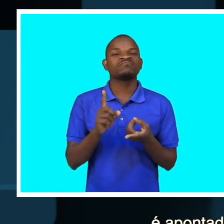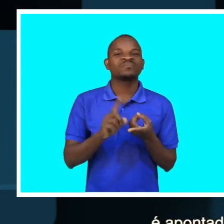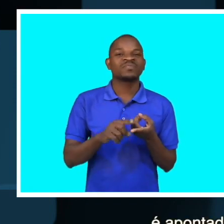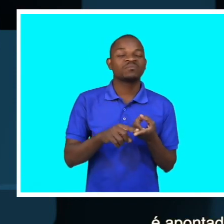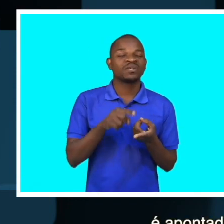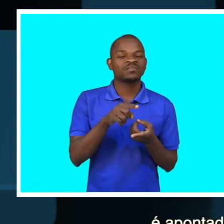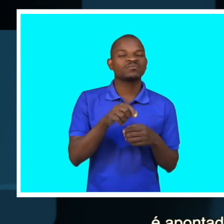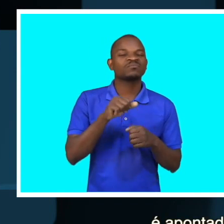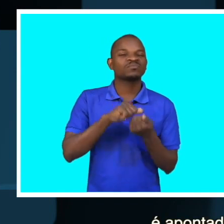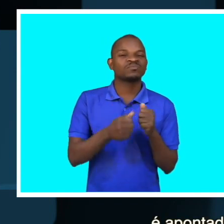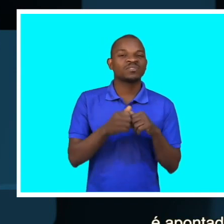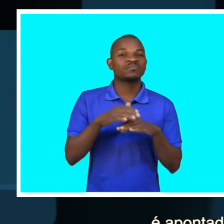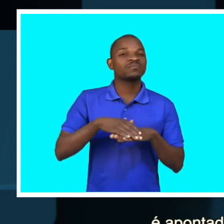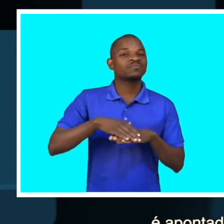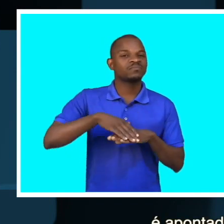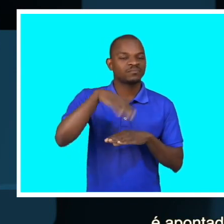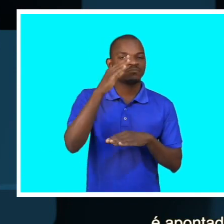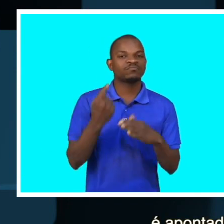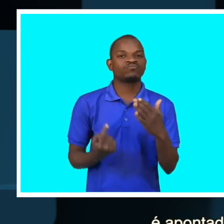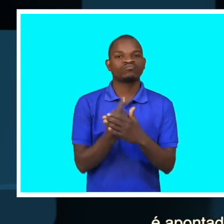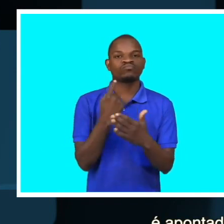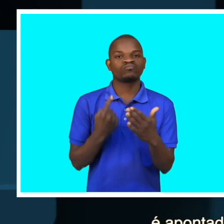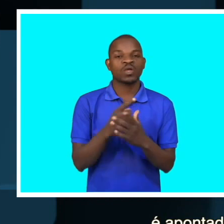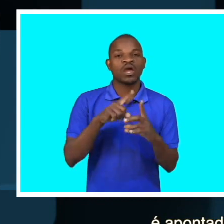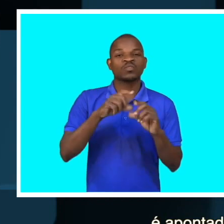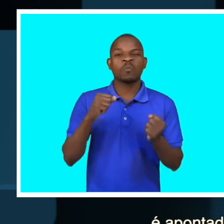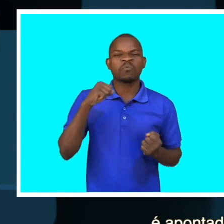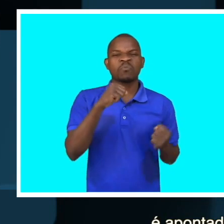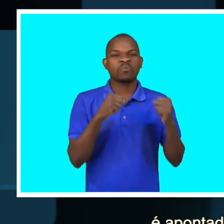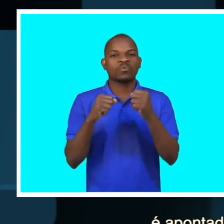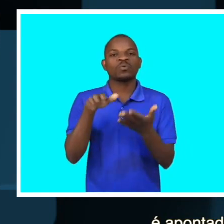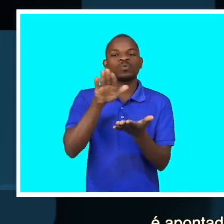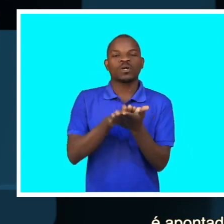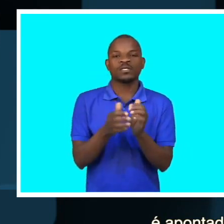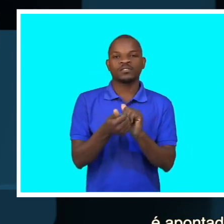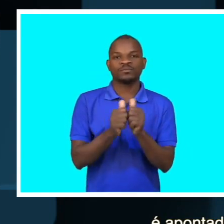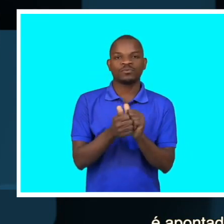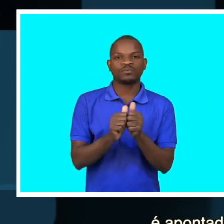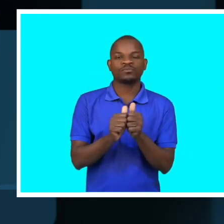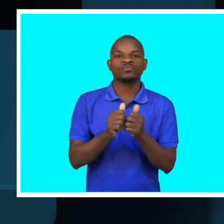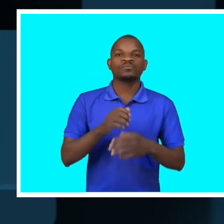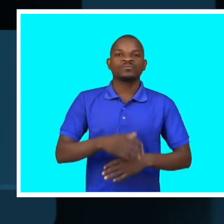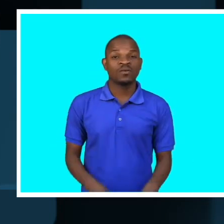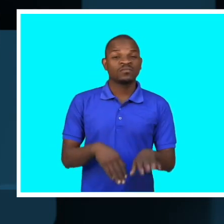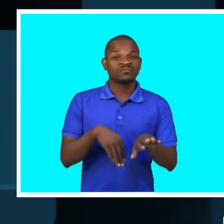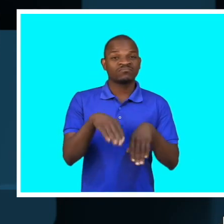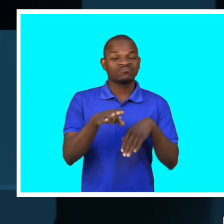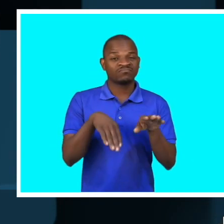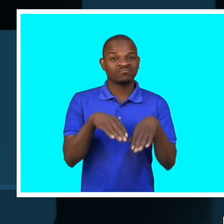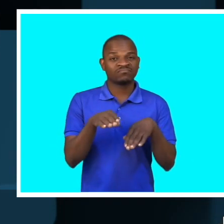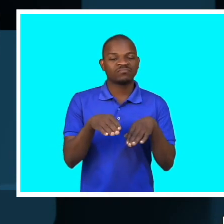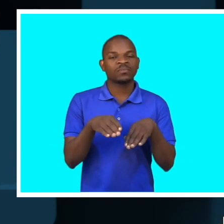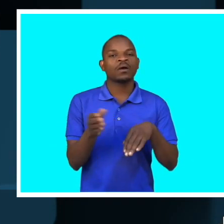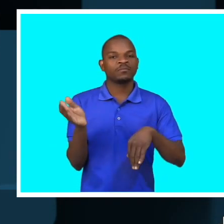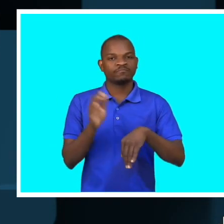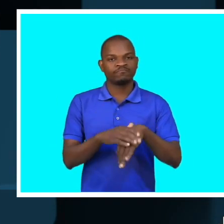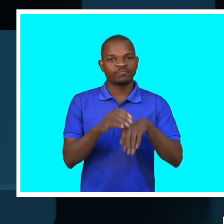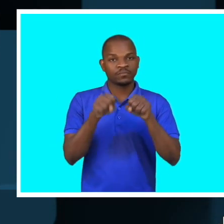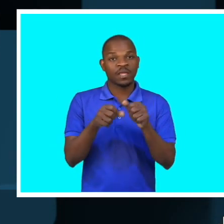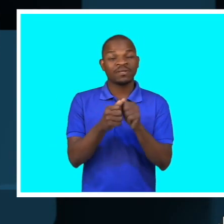é apontado como a maior causa dos atos de violência em recintos desportivos. Jogam futebol, mas não